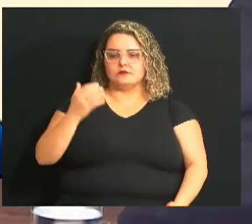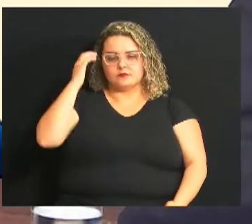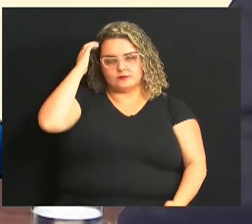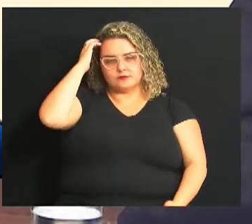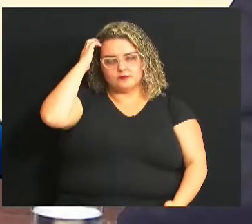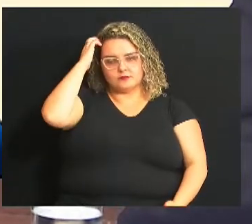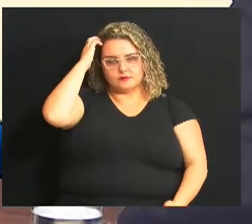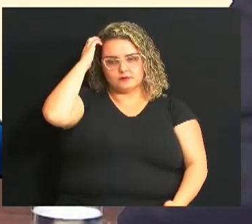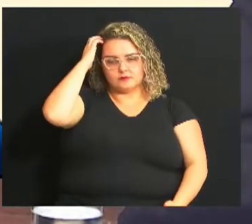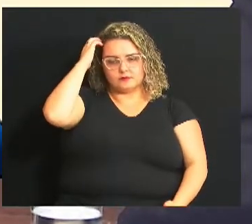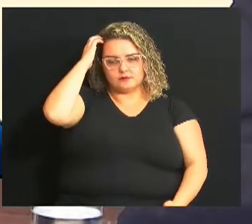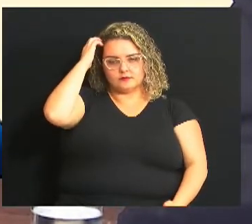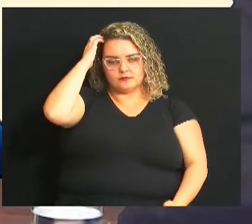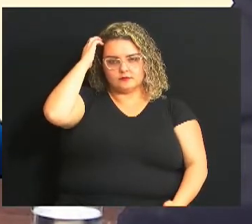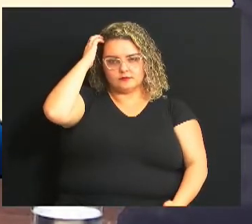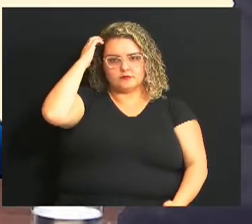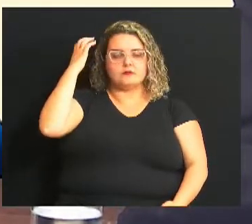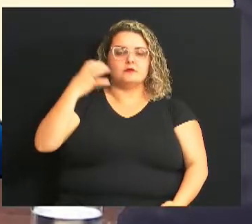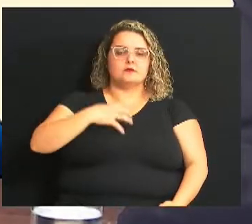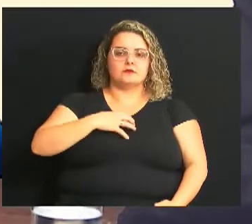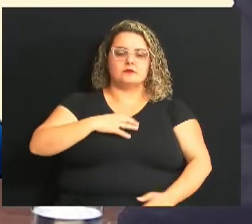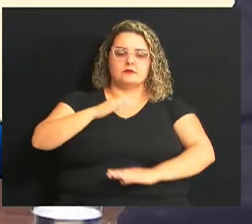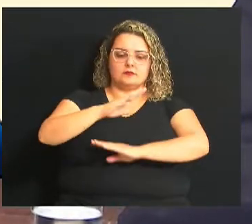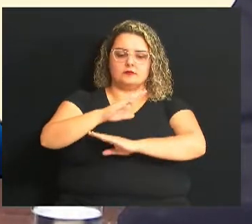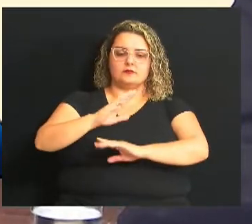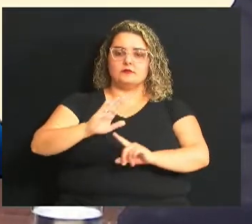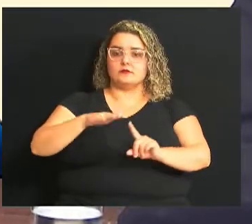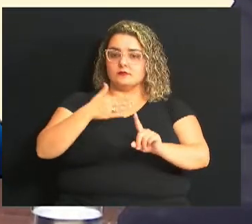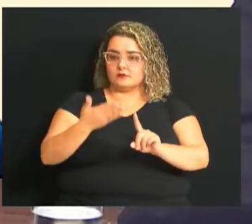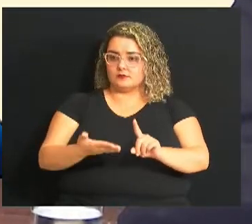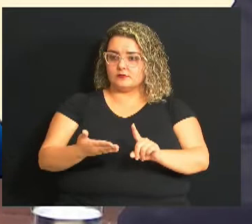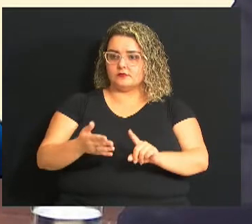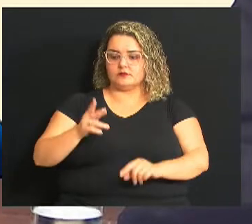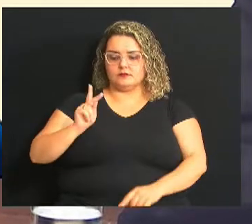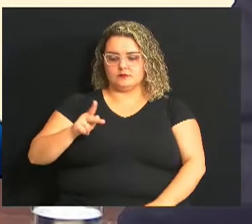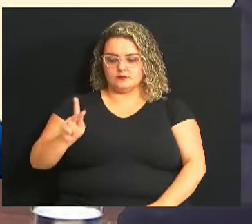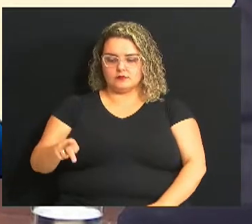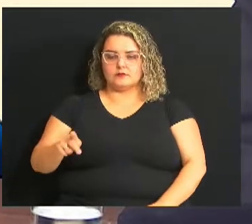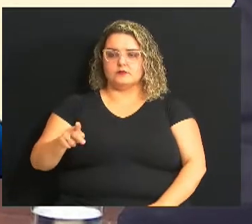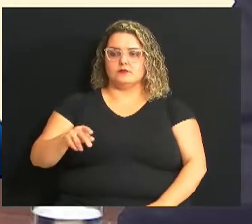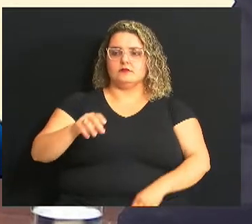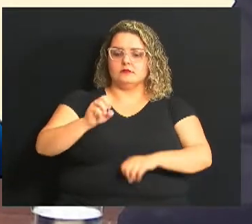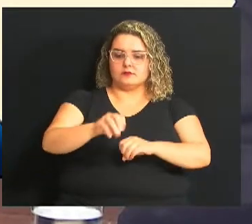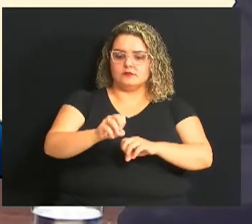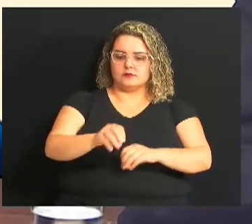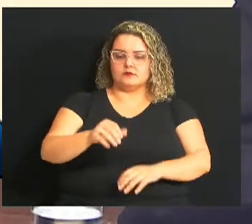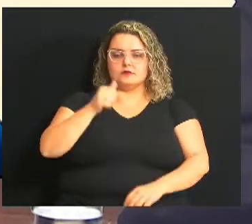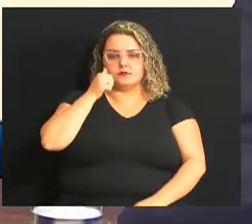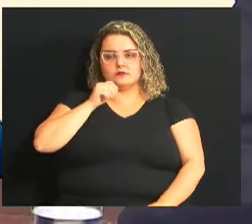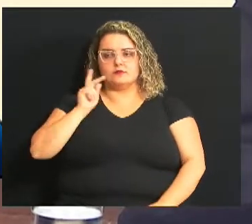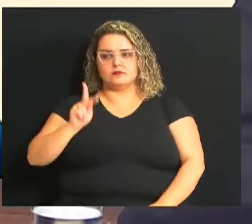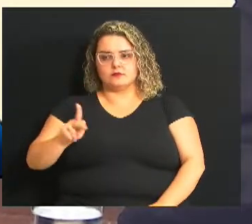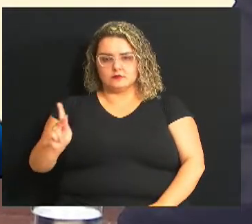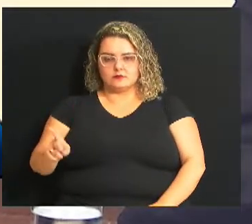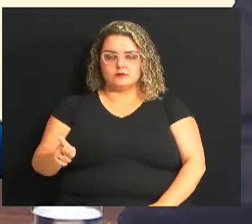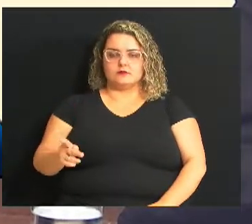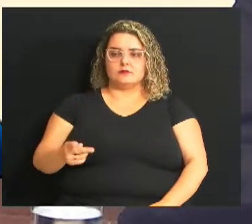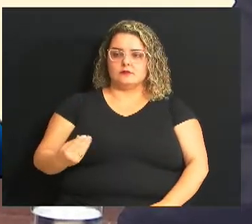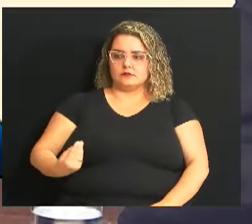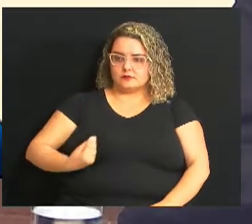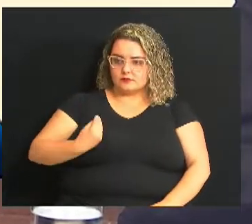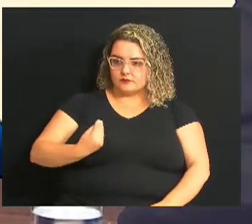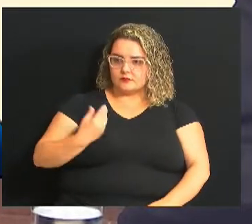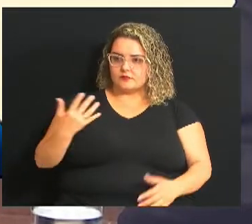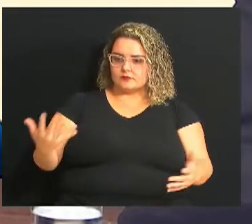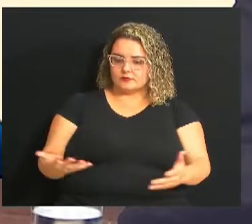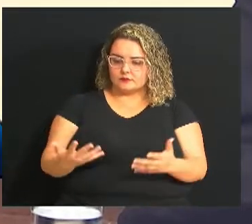que a Câmara Municipal tem de homenagear educadores, professores, professoras que dedicam, né, a sua vida, a